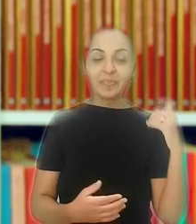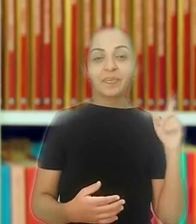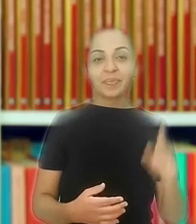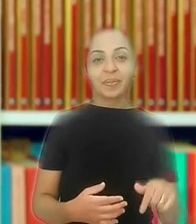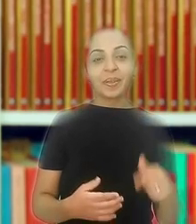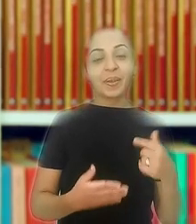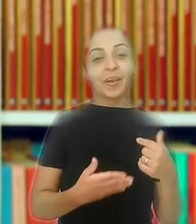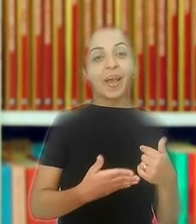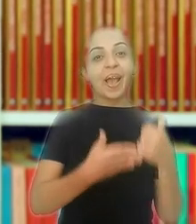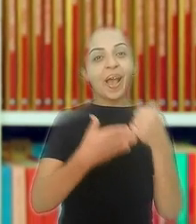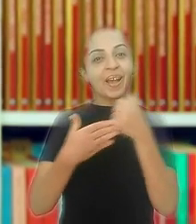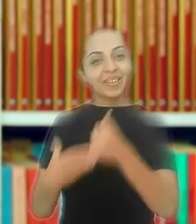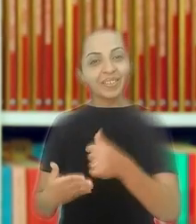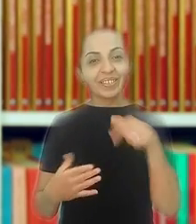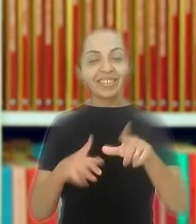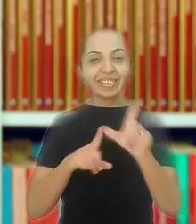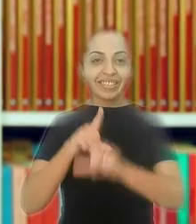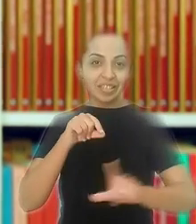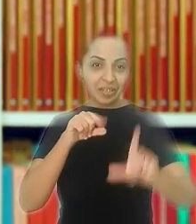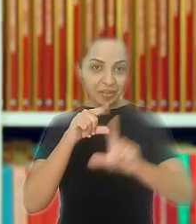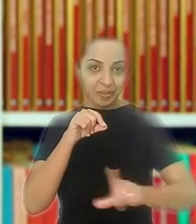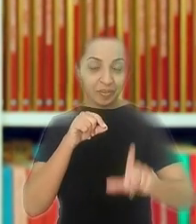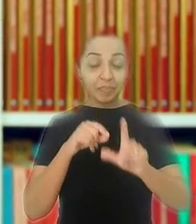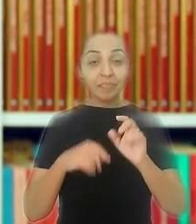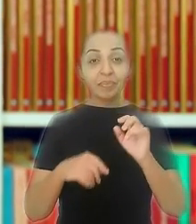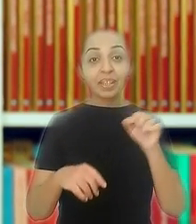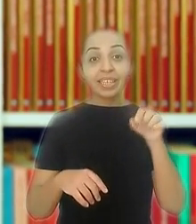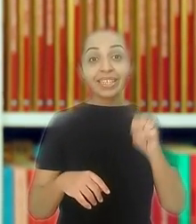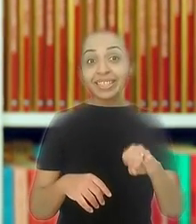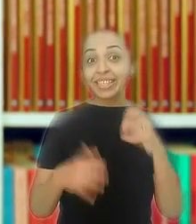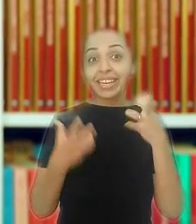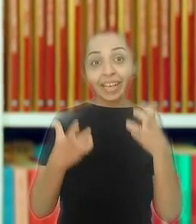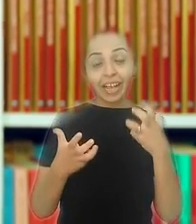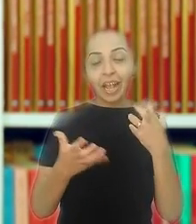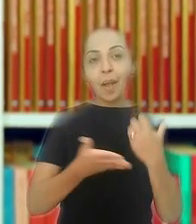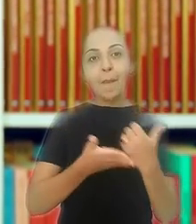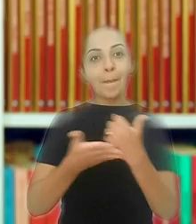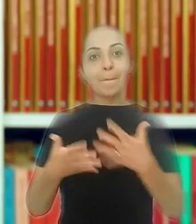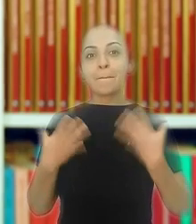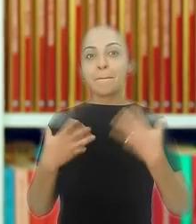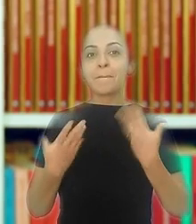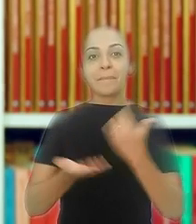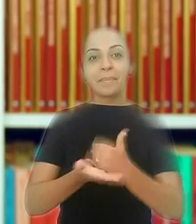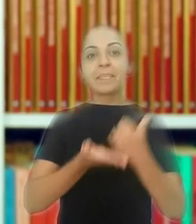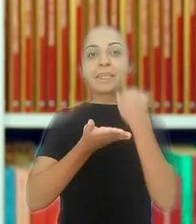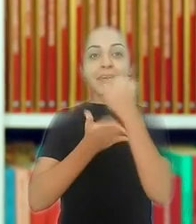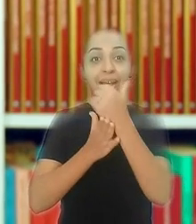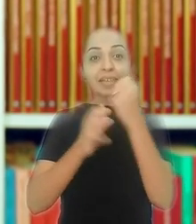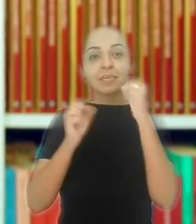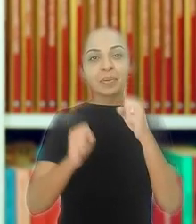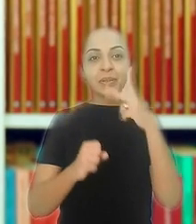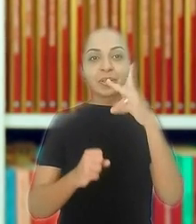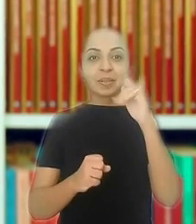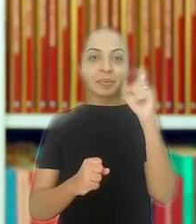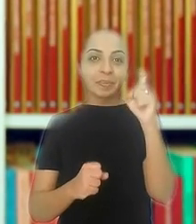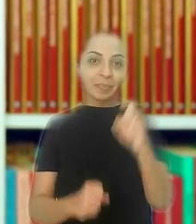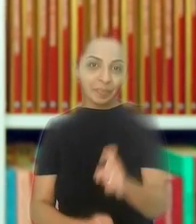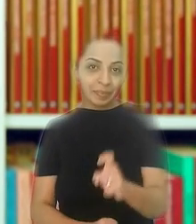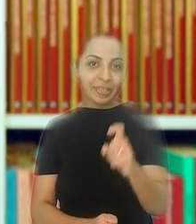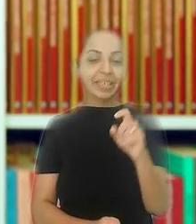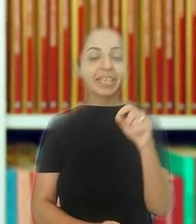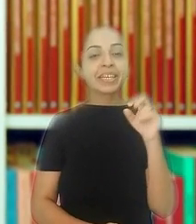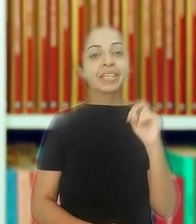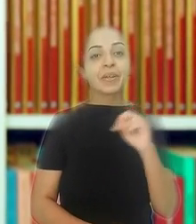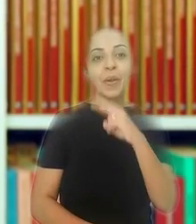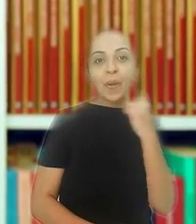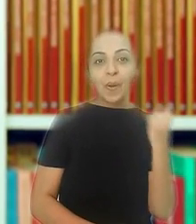de você contribuir aqui para seleção literária e se você for entusiasta e quiser contribuir financeiramente tá aparecendo a chave pix